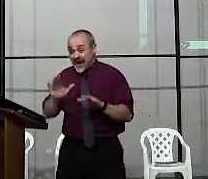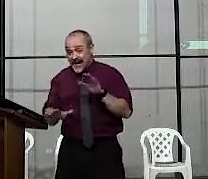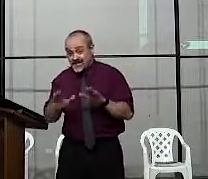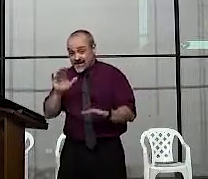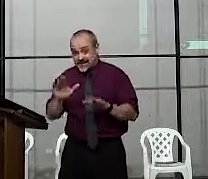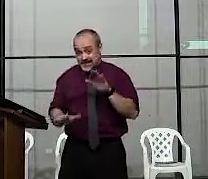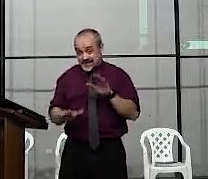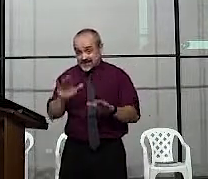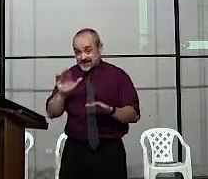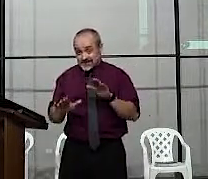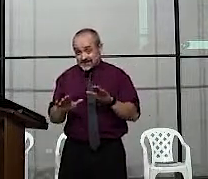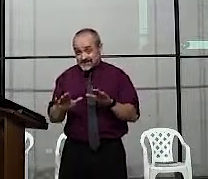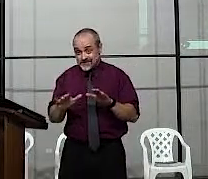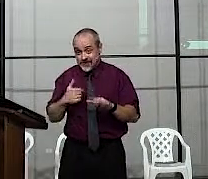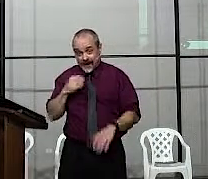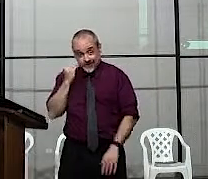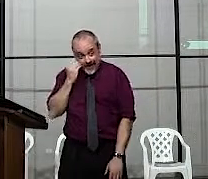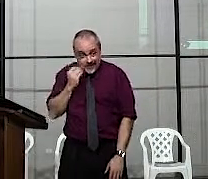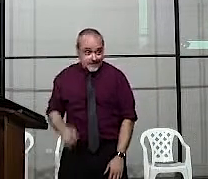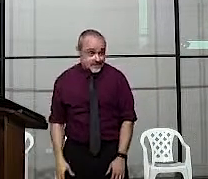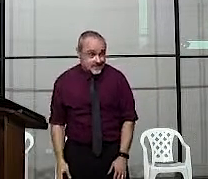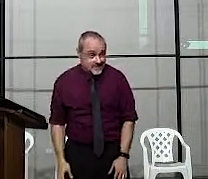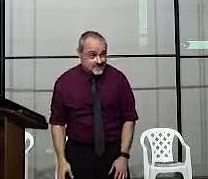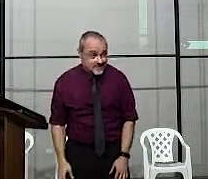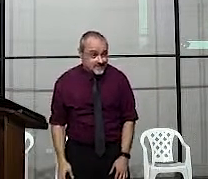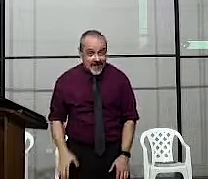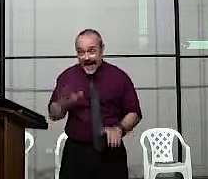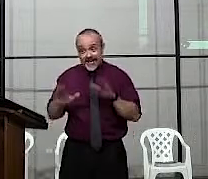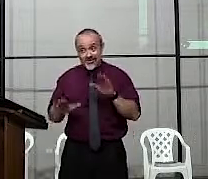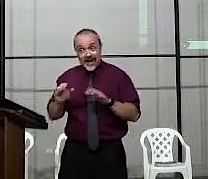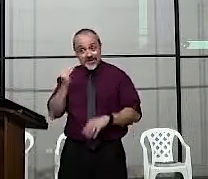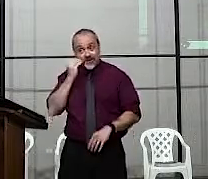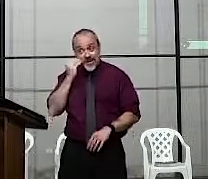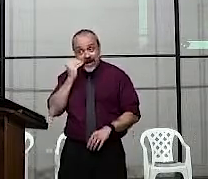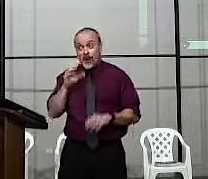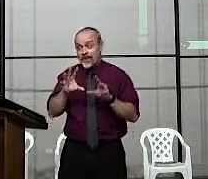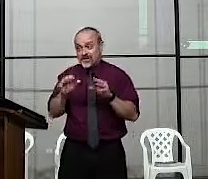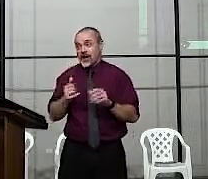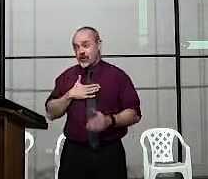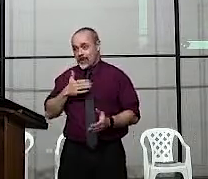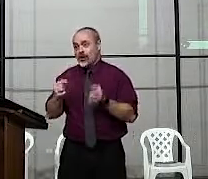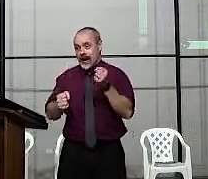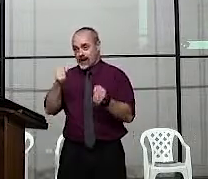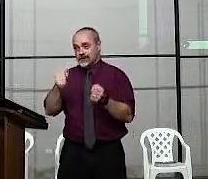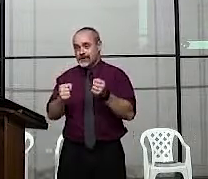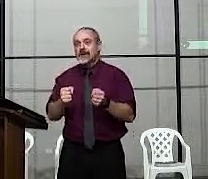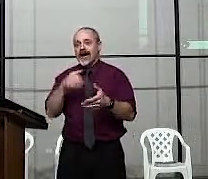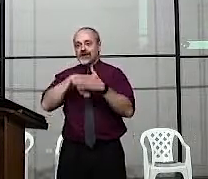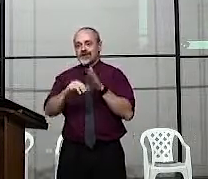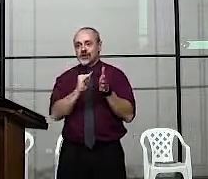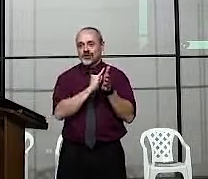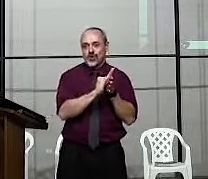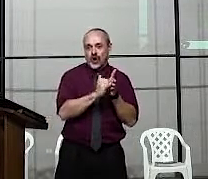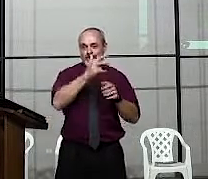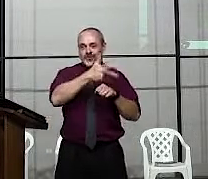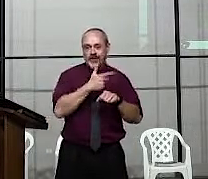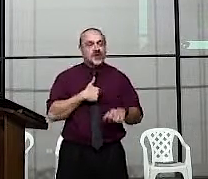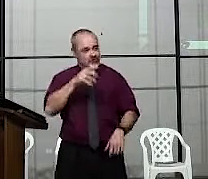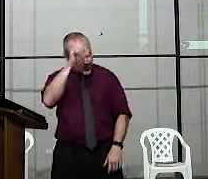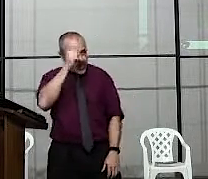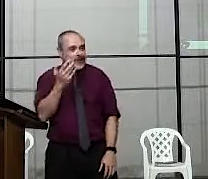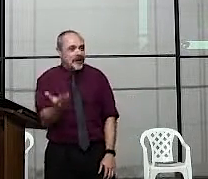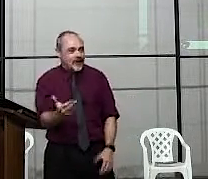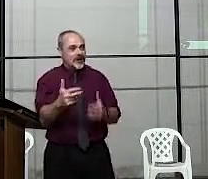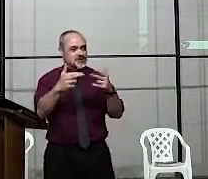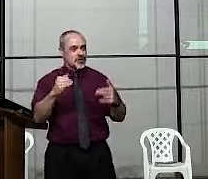Às vezes eu tento. Às vezes eu tento mexer com o meu carro. Através do YouTube, os vídeos,